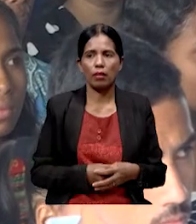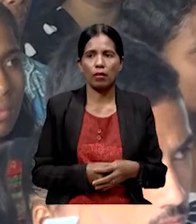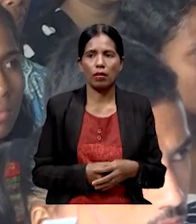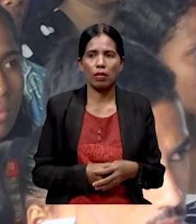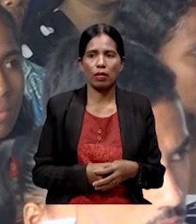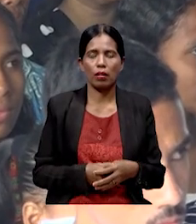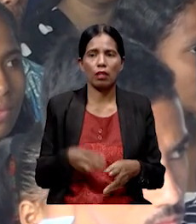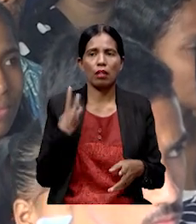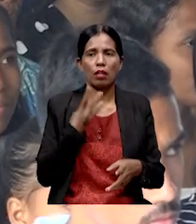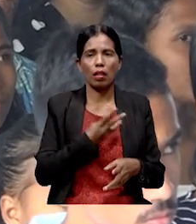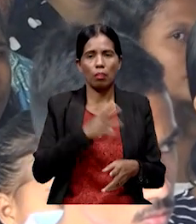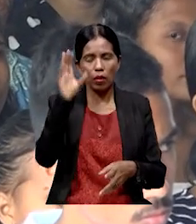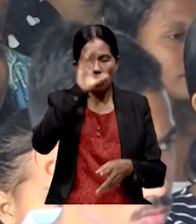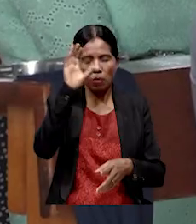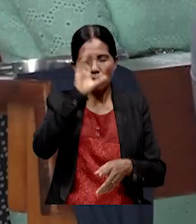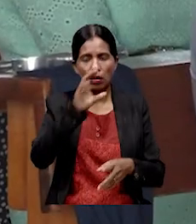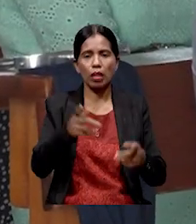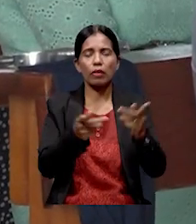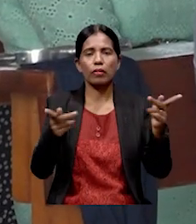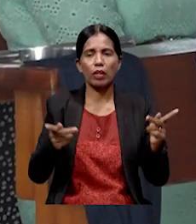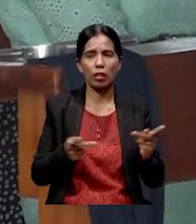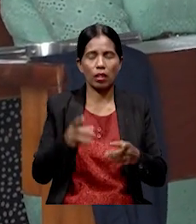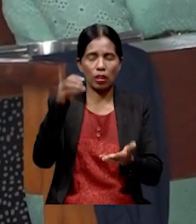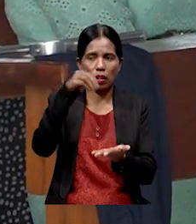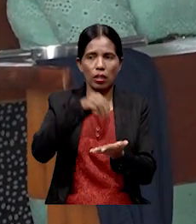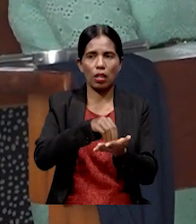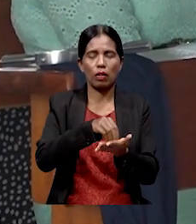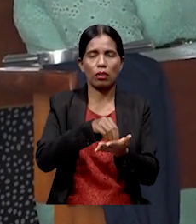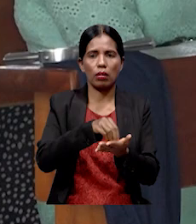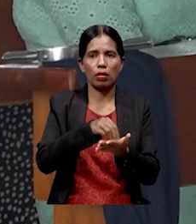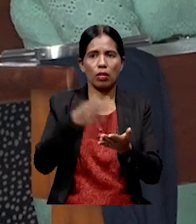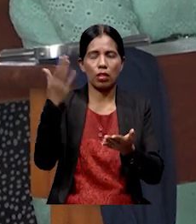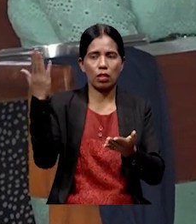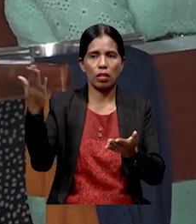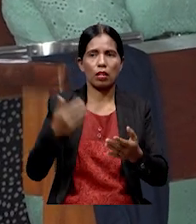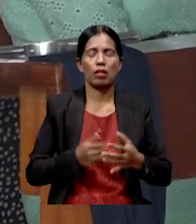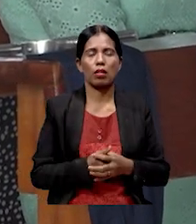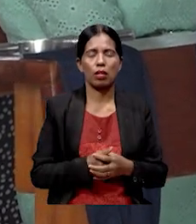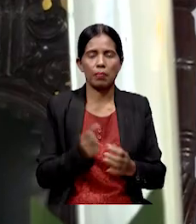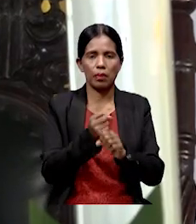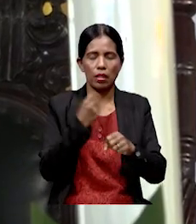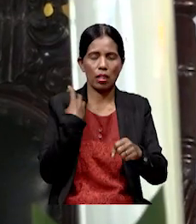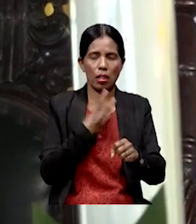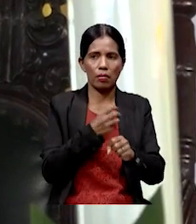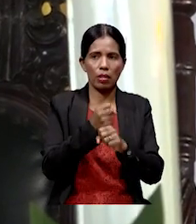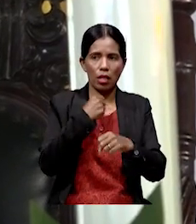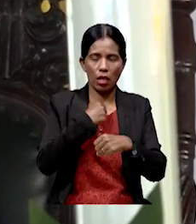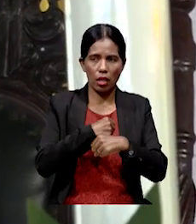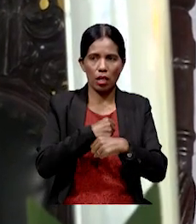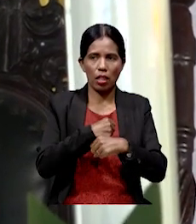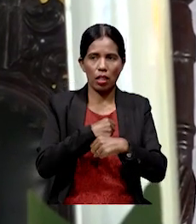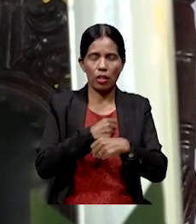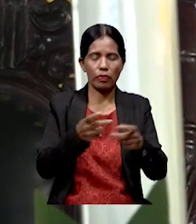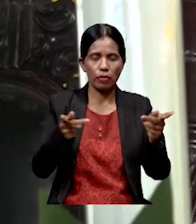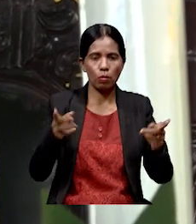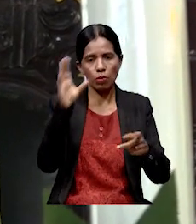mim, bocado tal e a. Salam ni be si halau haran ni si hara aran za fatin